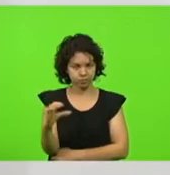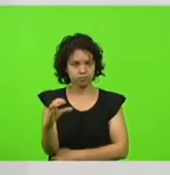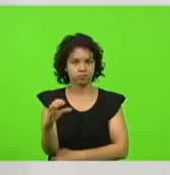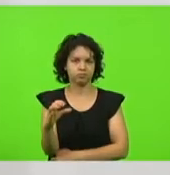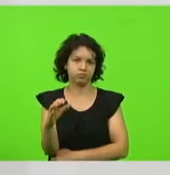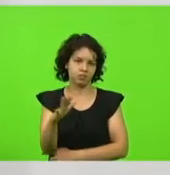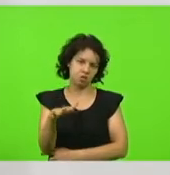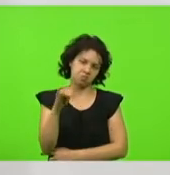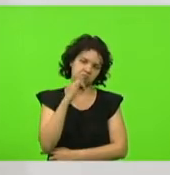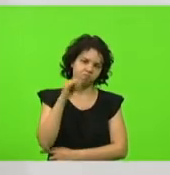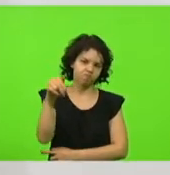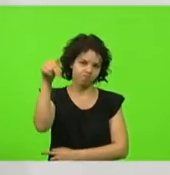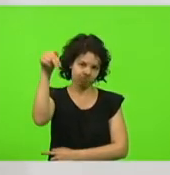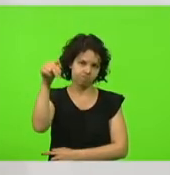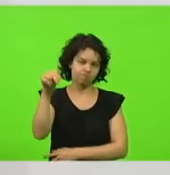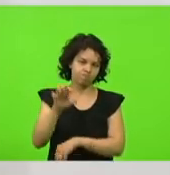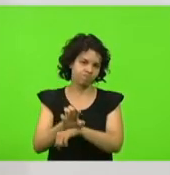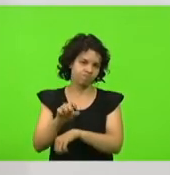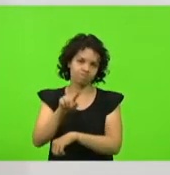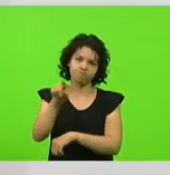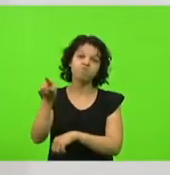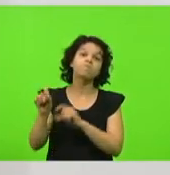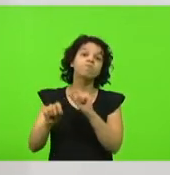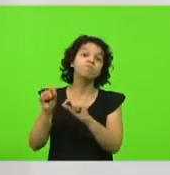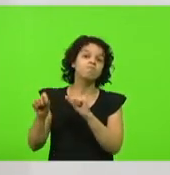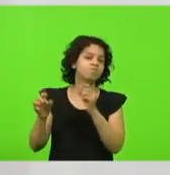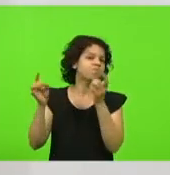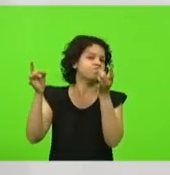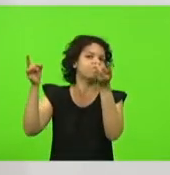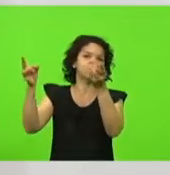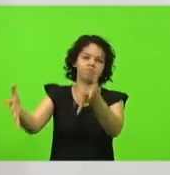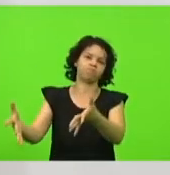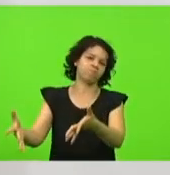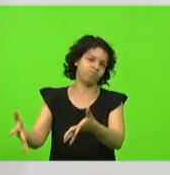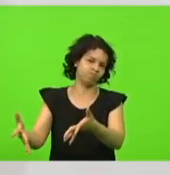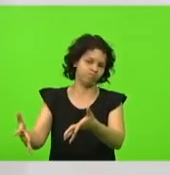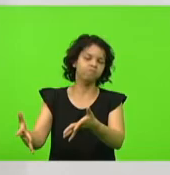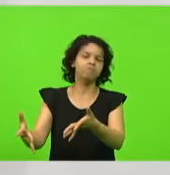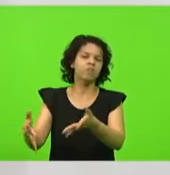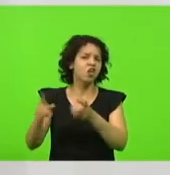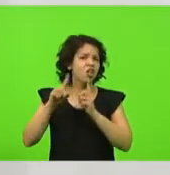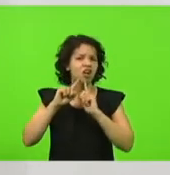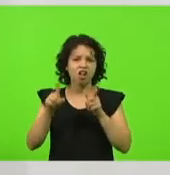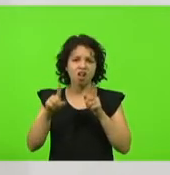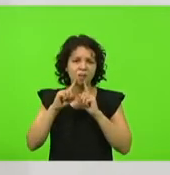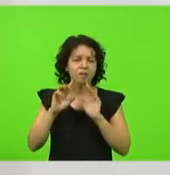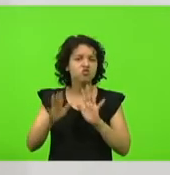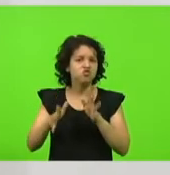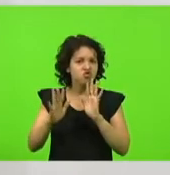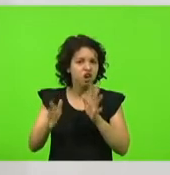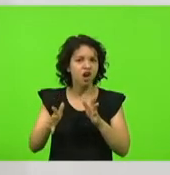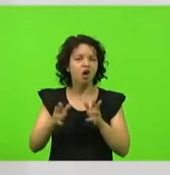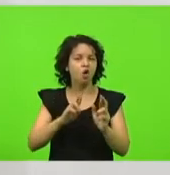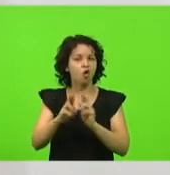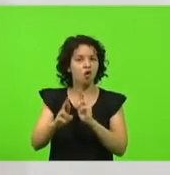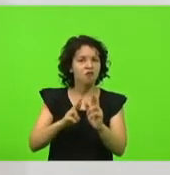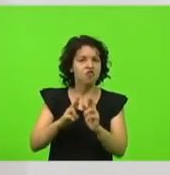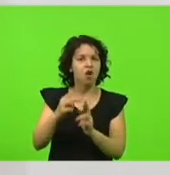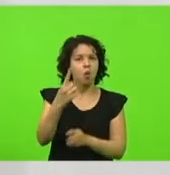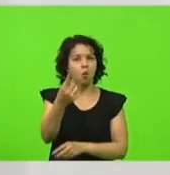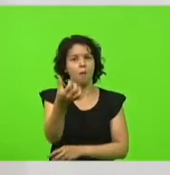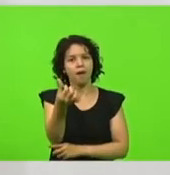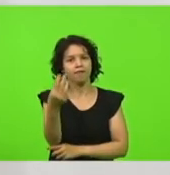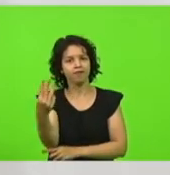estado, mais um lugar de abandono histórico político. Houve reclamações da rodovia 163 em todas as cidades que eu